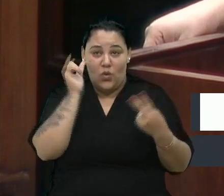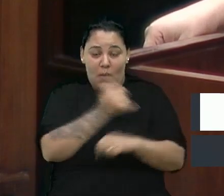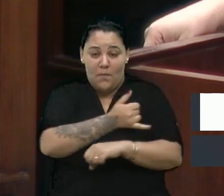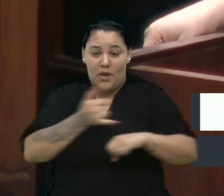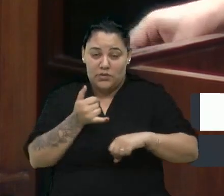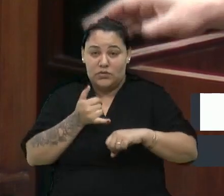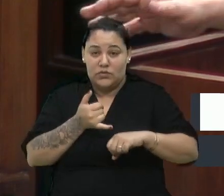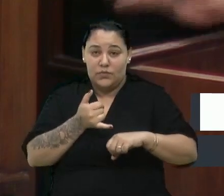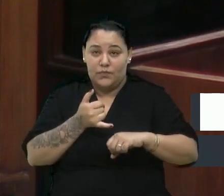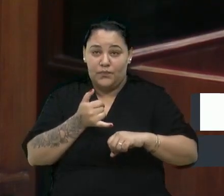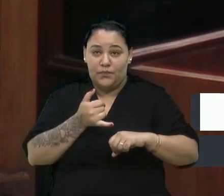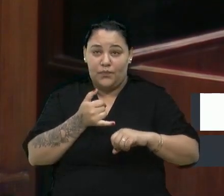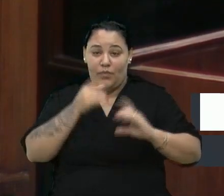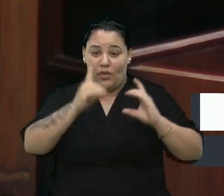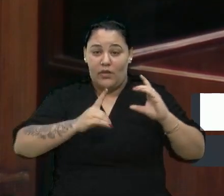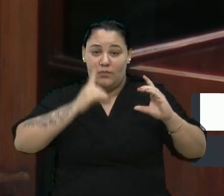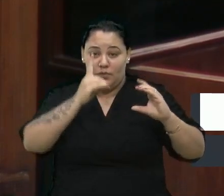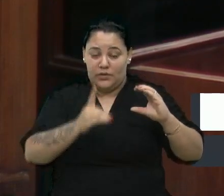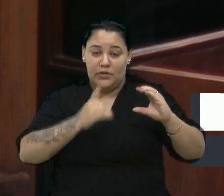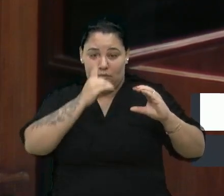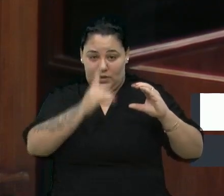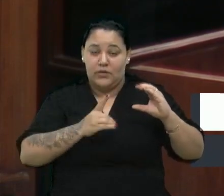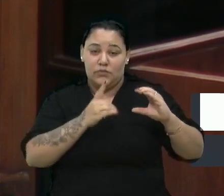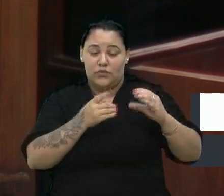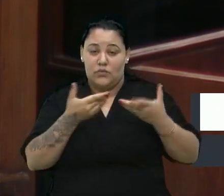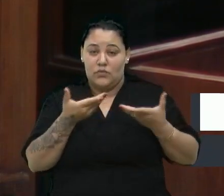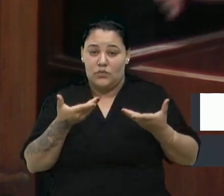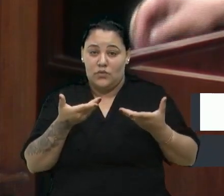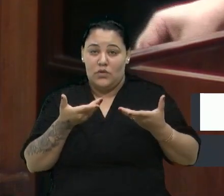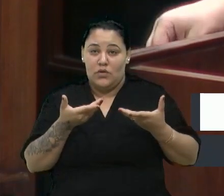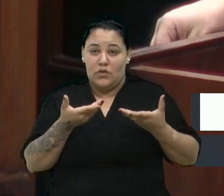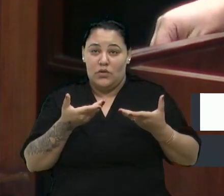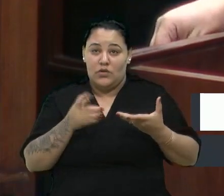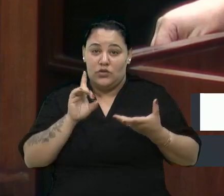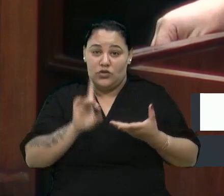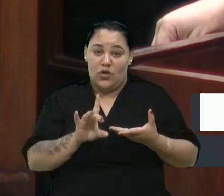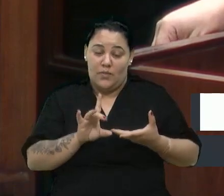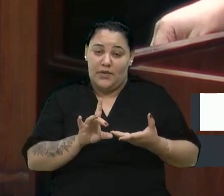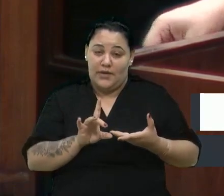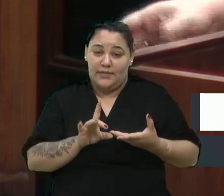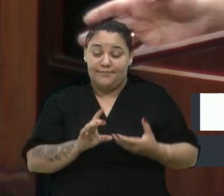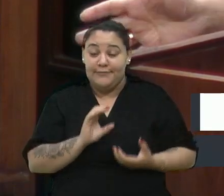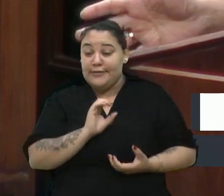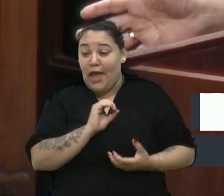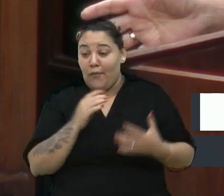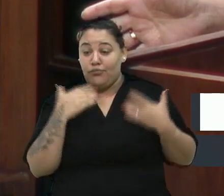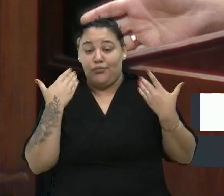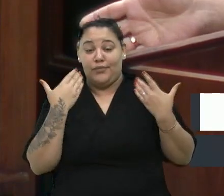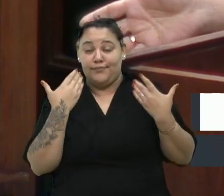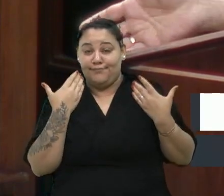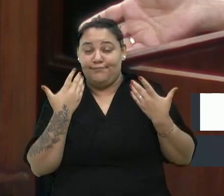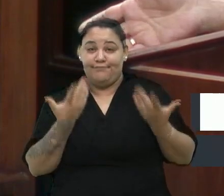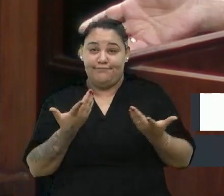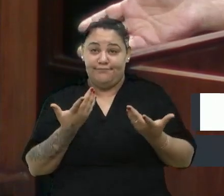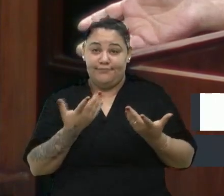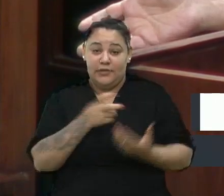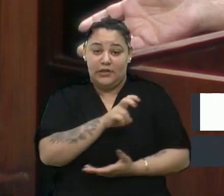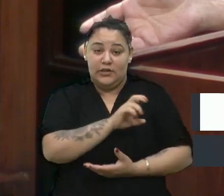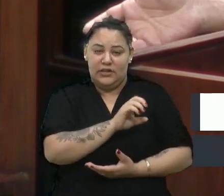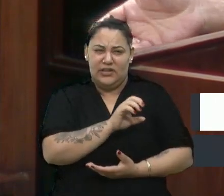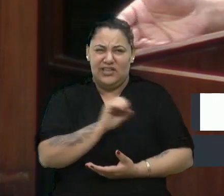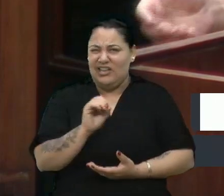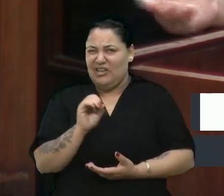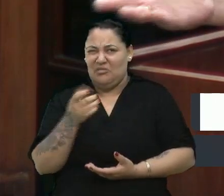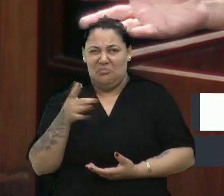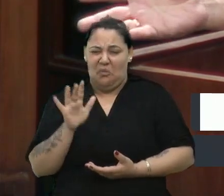Deputados. E aqui só para zero surpresa, né? São 500 e poucos deputados